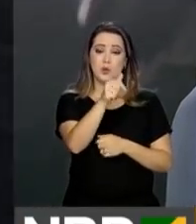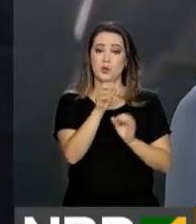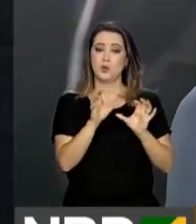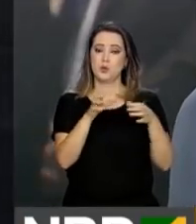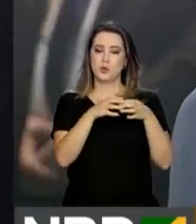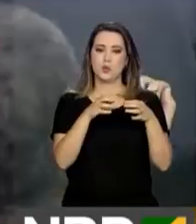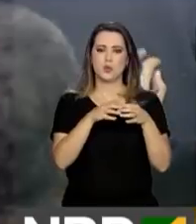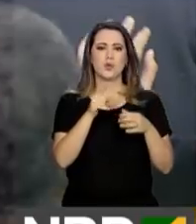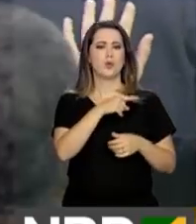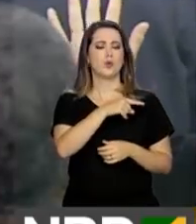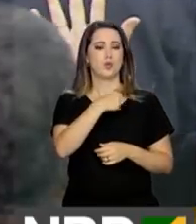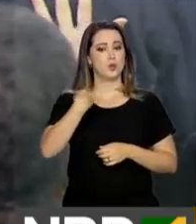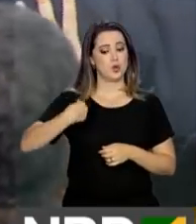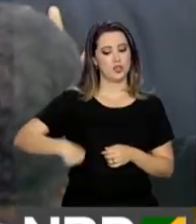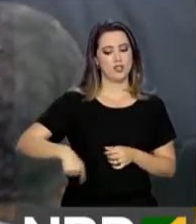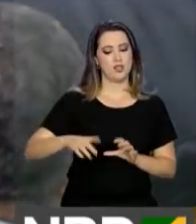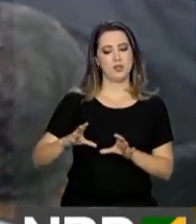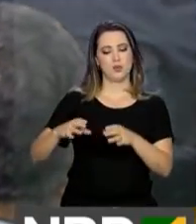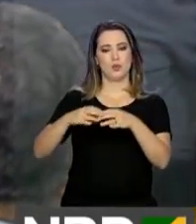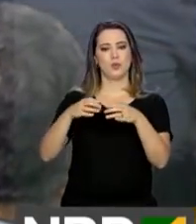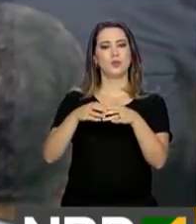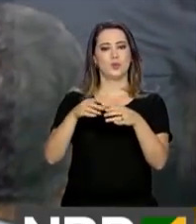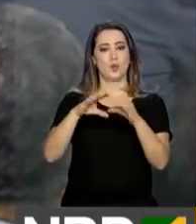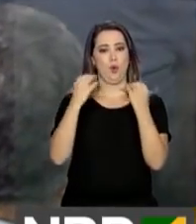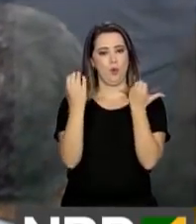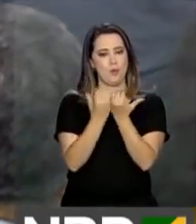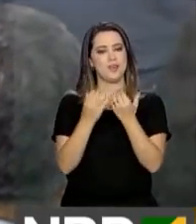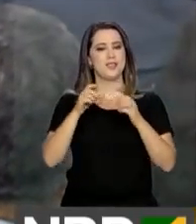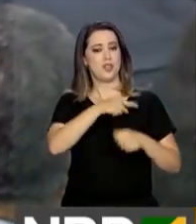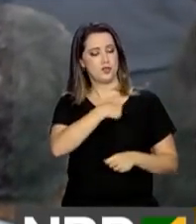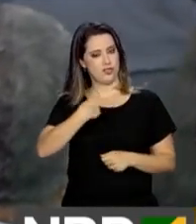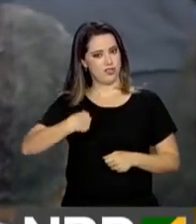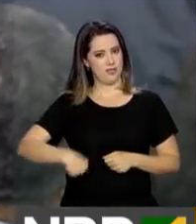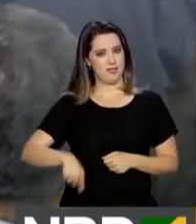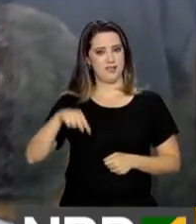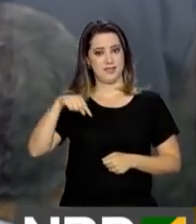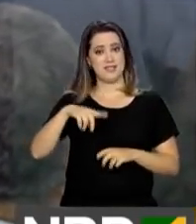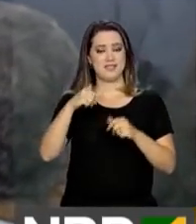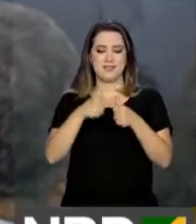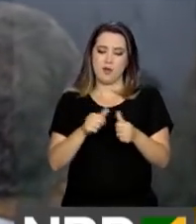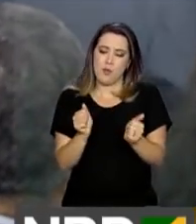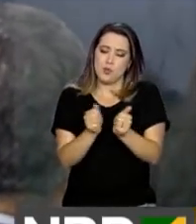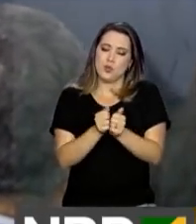sino brasileira aqui presentes e quer dizer